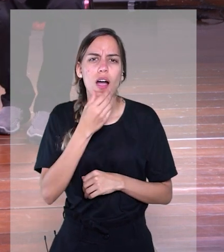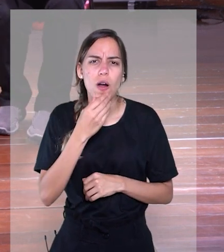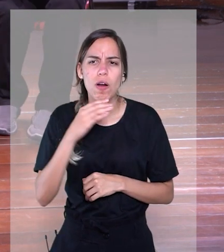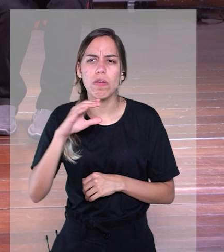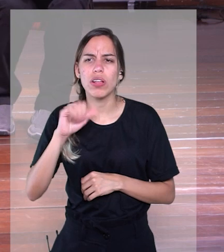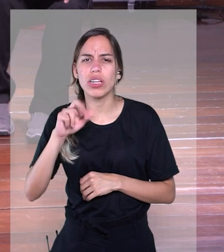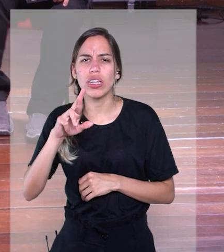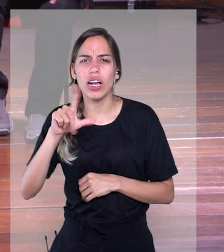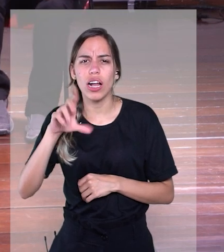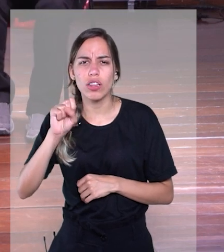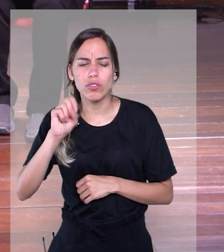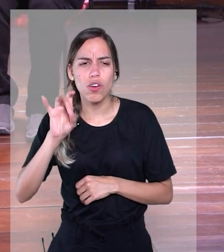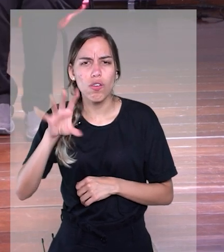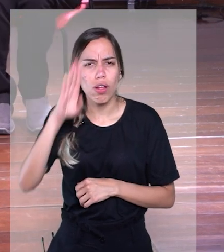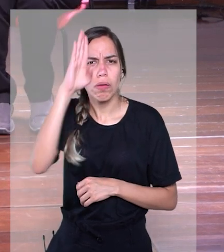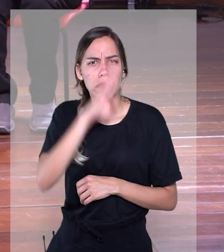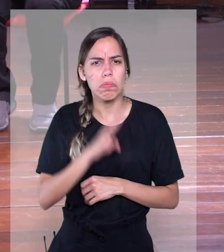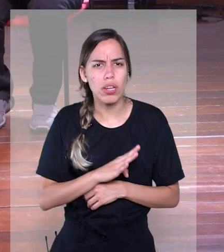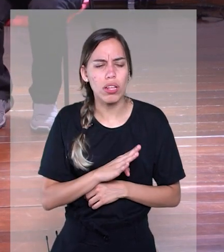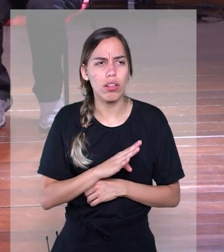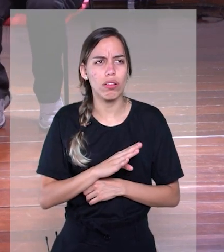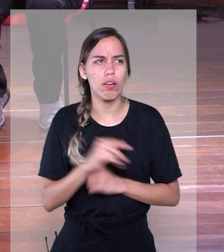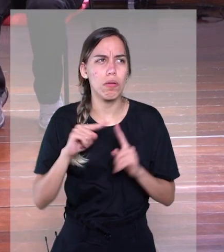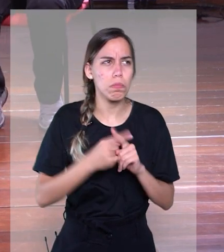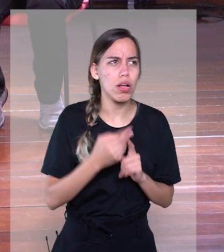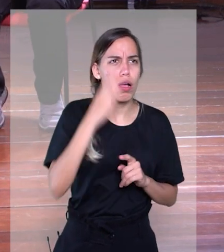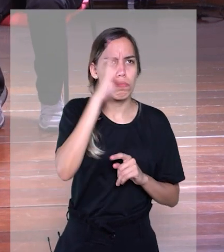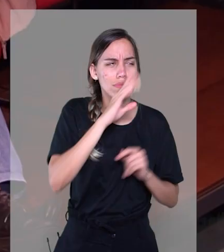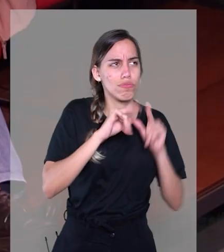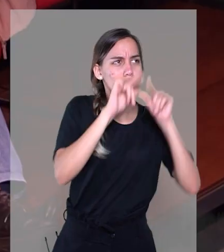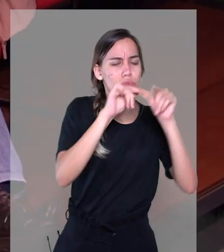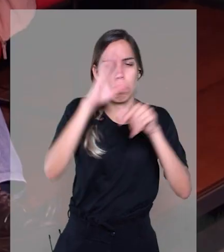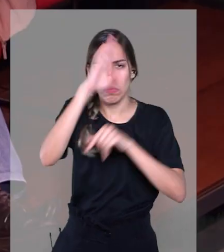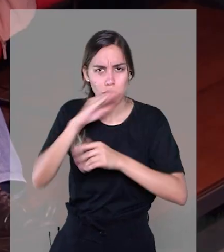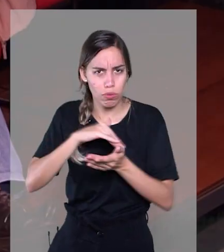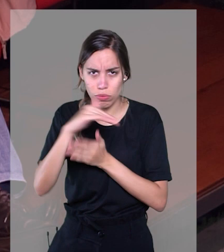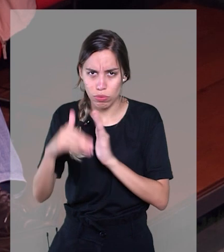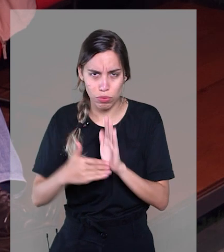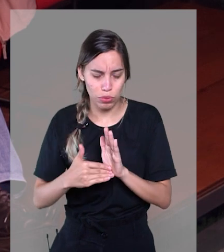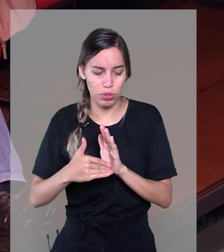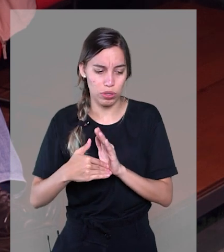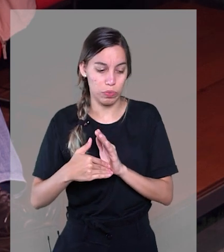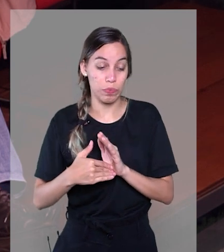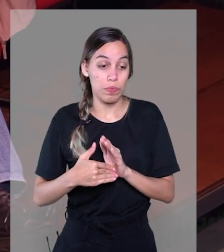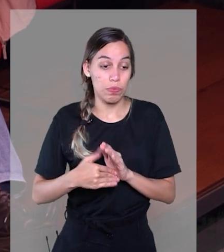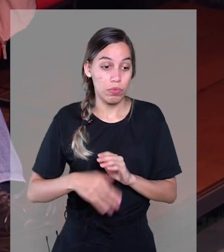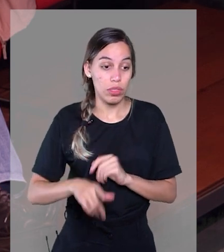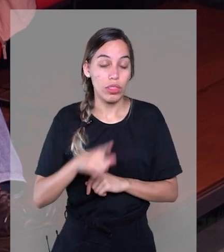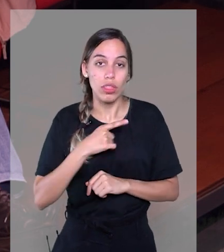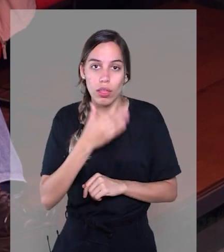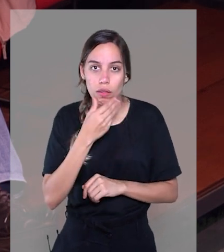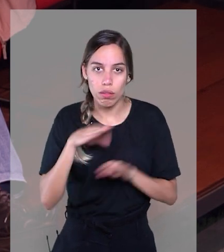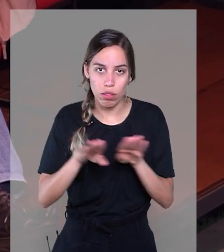ficou só no Brasil, mas ele Brasil todo, né? Agora nós vamos ver. O Machado de